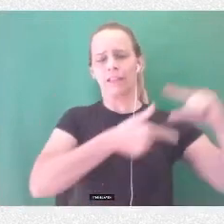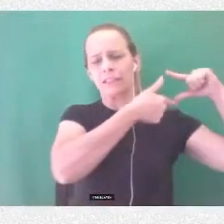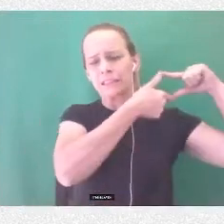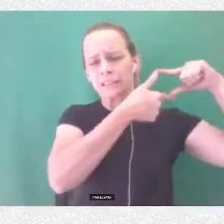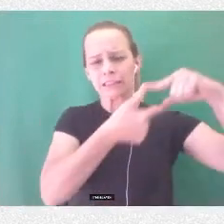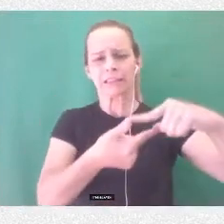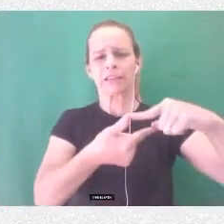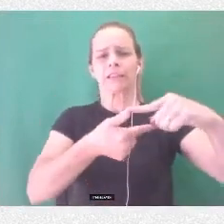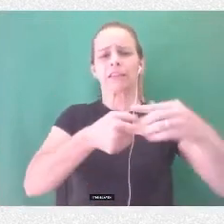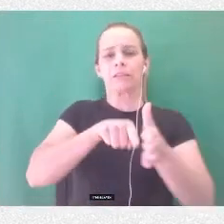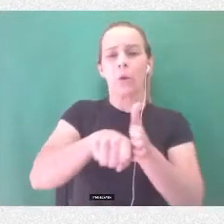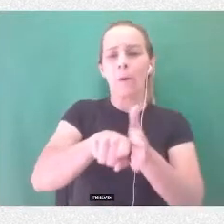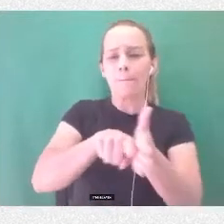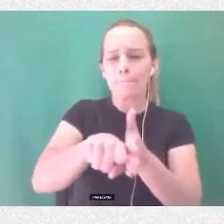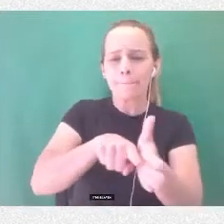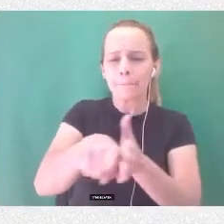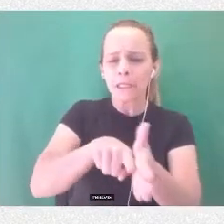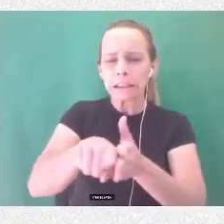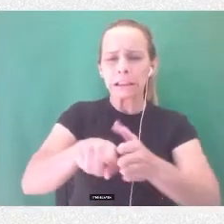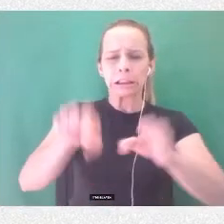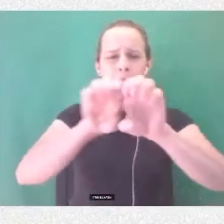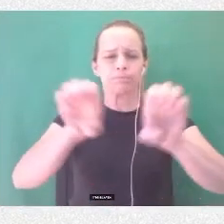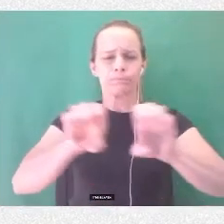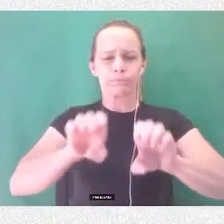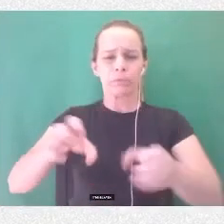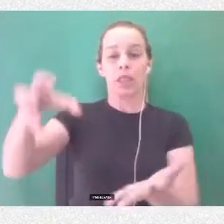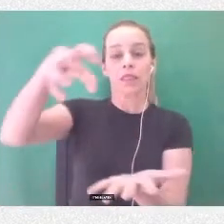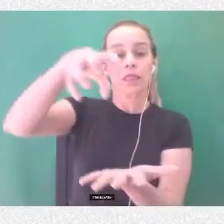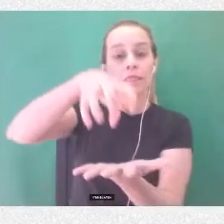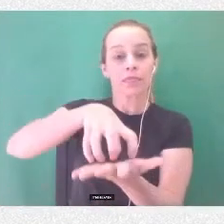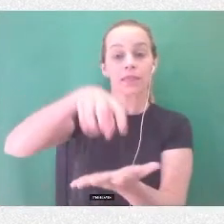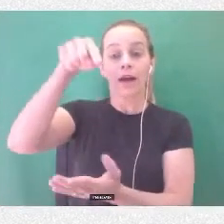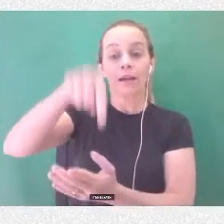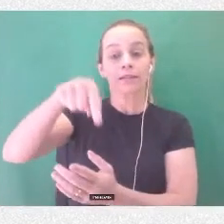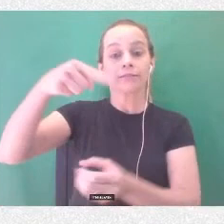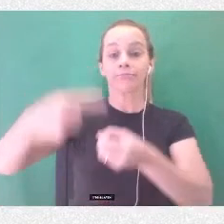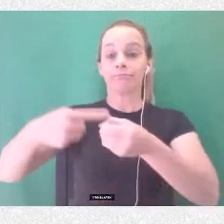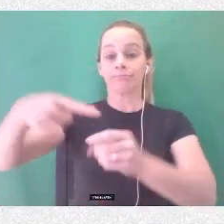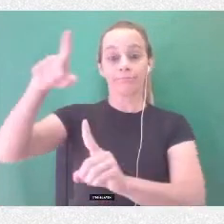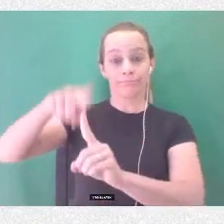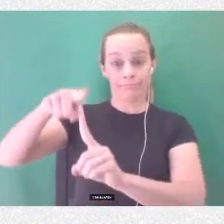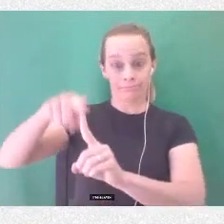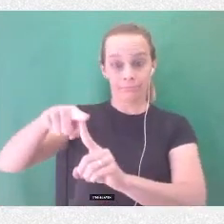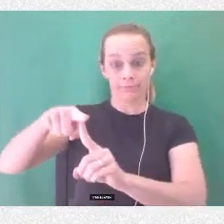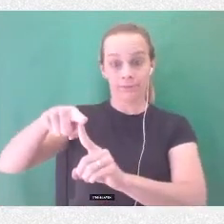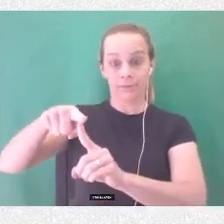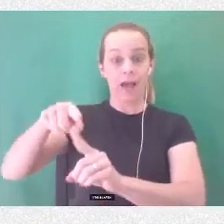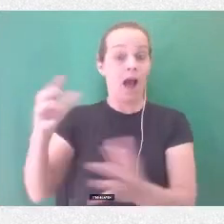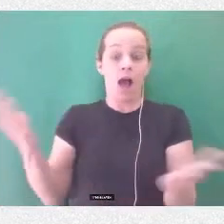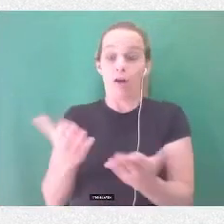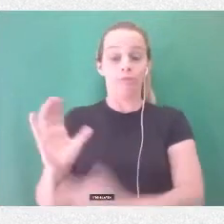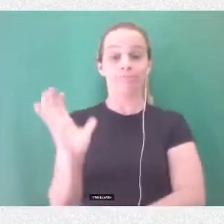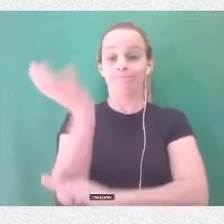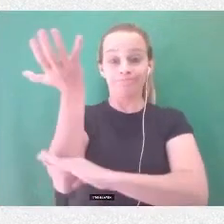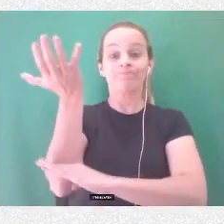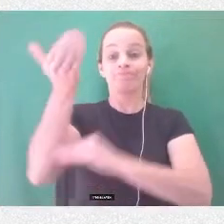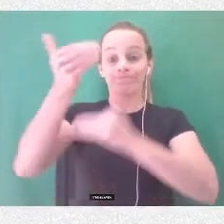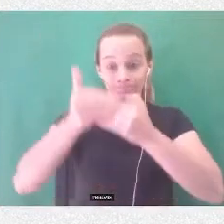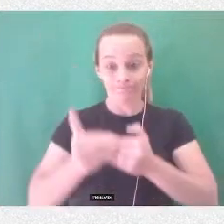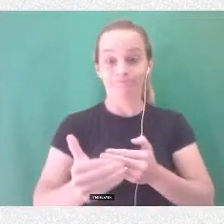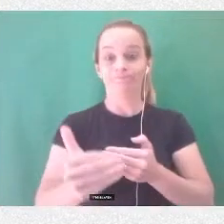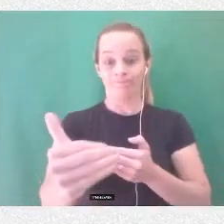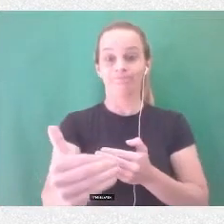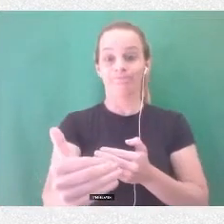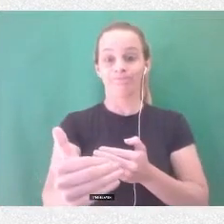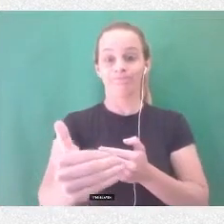pesquisa e a sua infraestrutura dentro da cidade de Toledo, as coisas não estariam acontecendo como estão acontecendo agora. Mas o